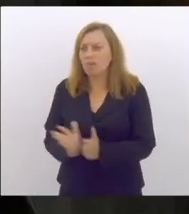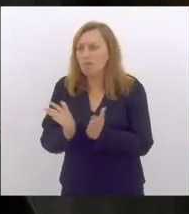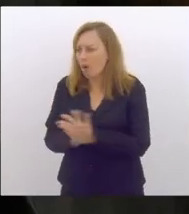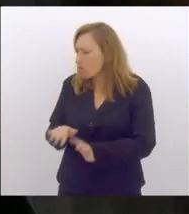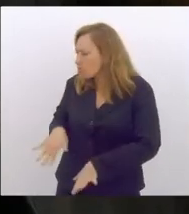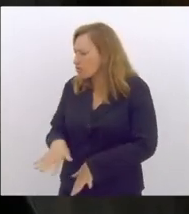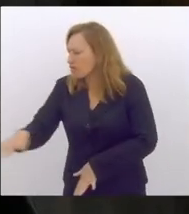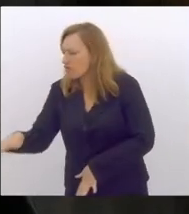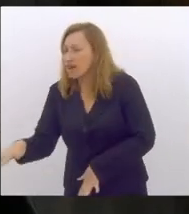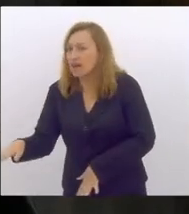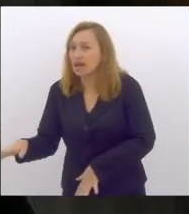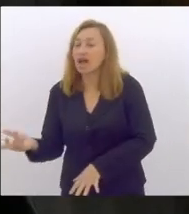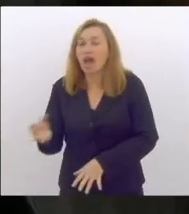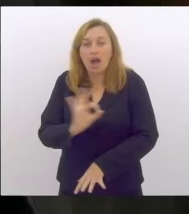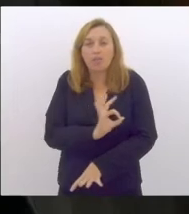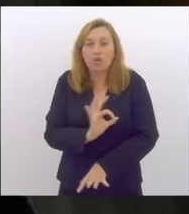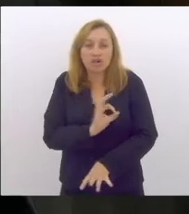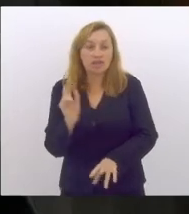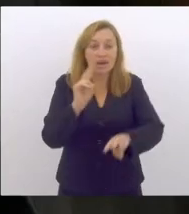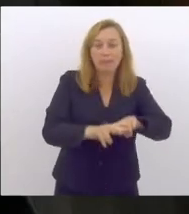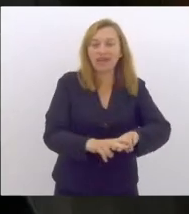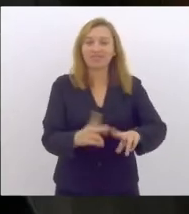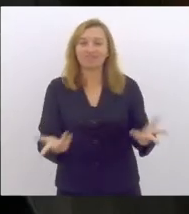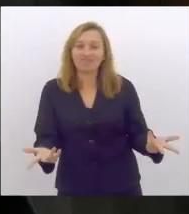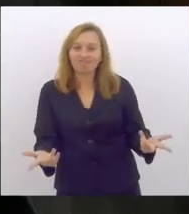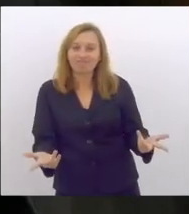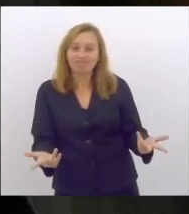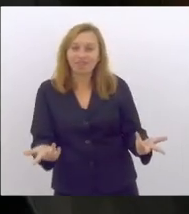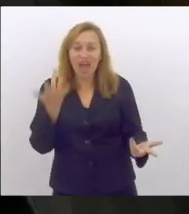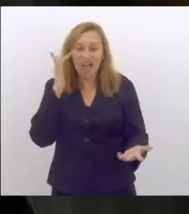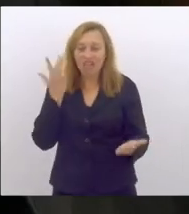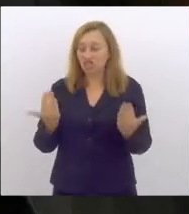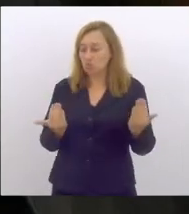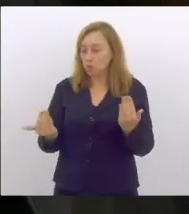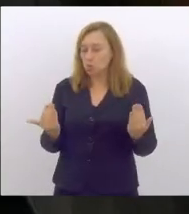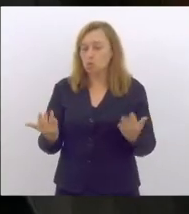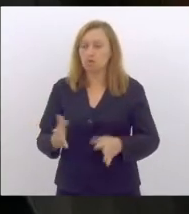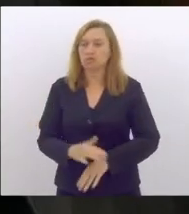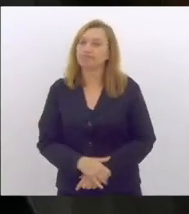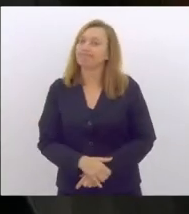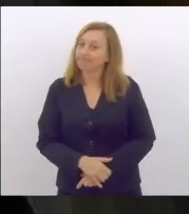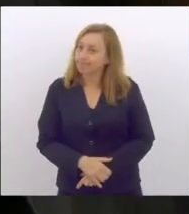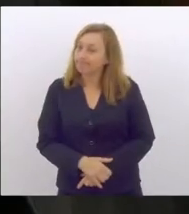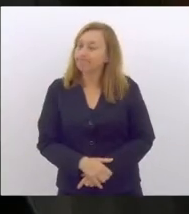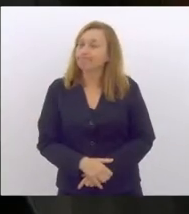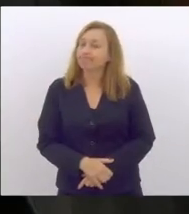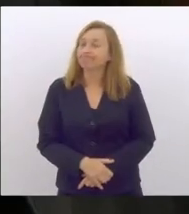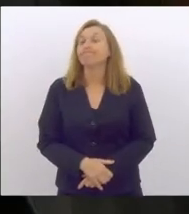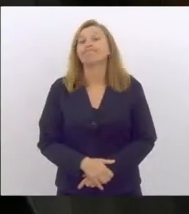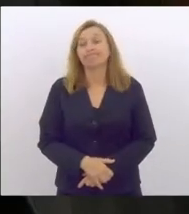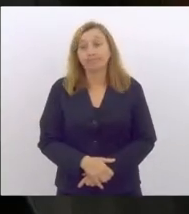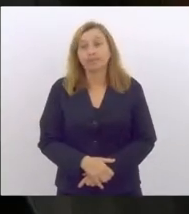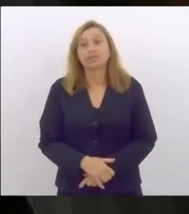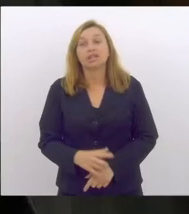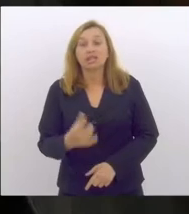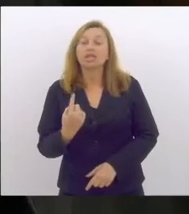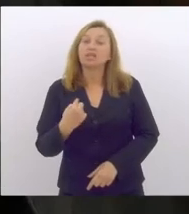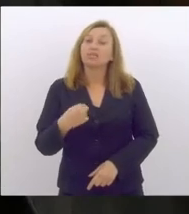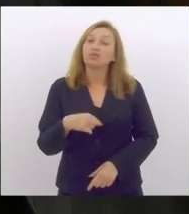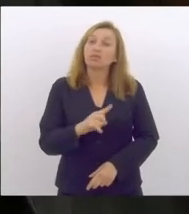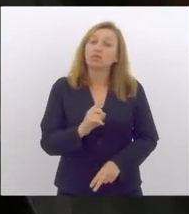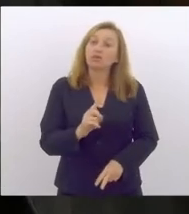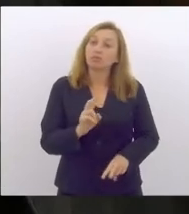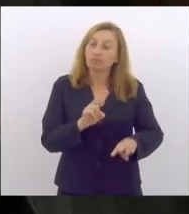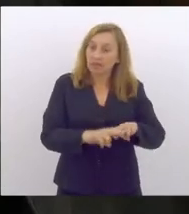favela a polícia trata a priori como suspeito de alguma coisa isso vira condição de suspeição e ele tinha sido vítima